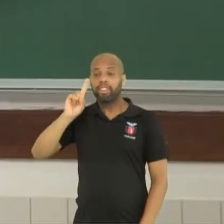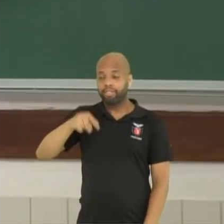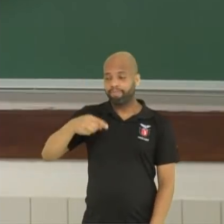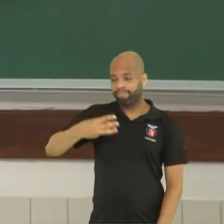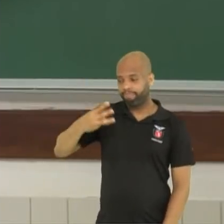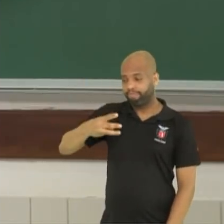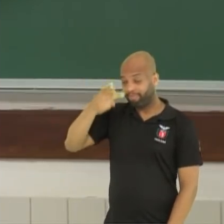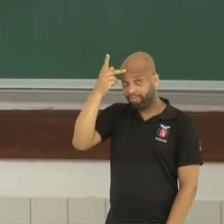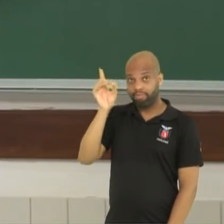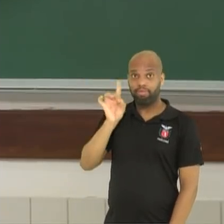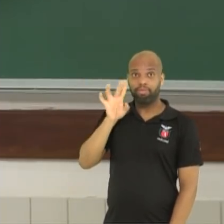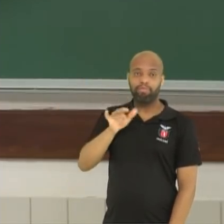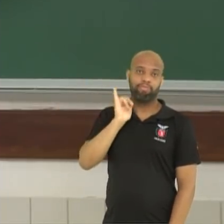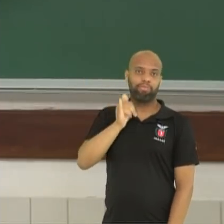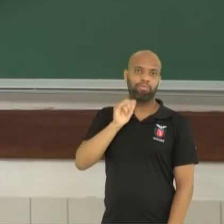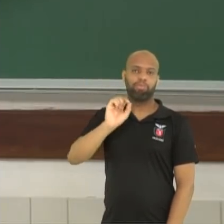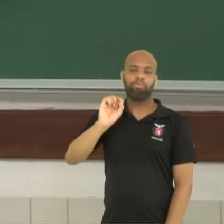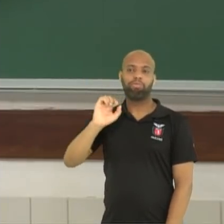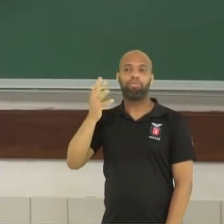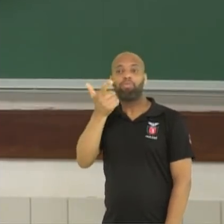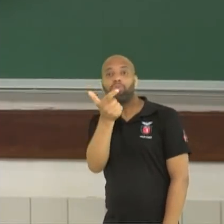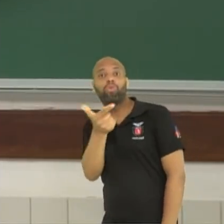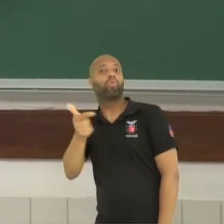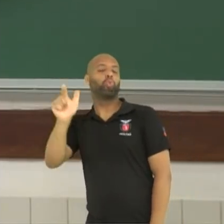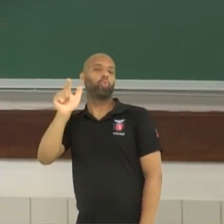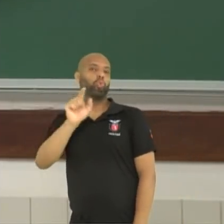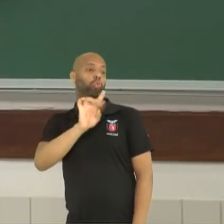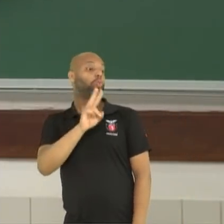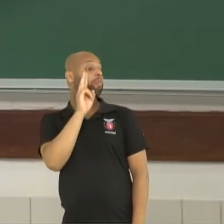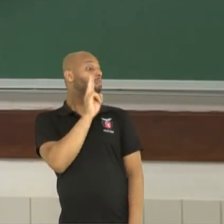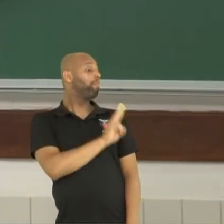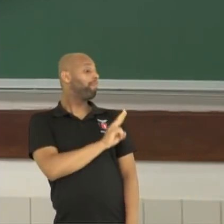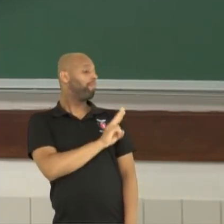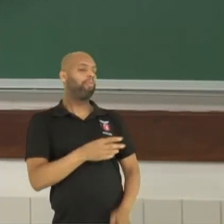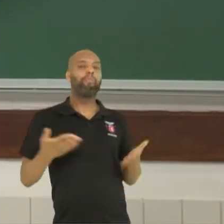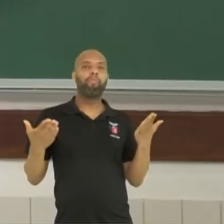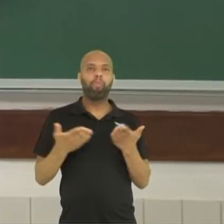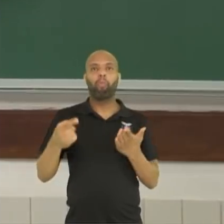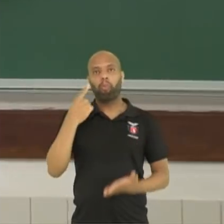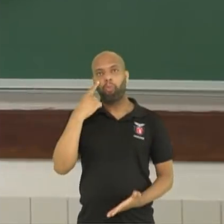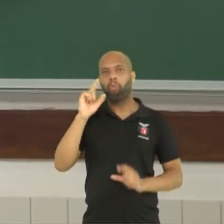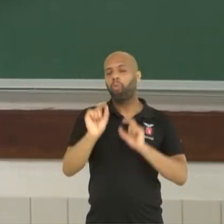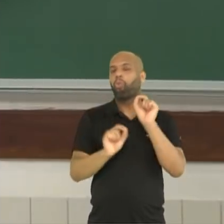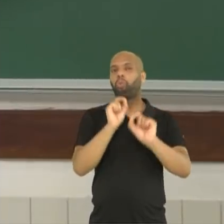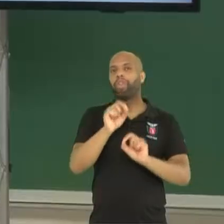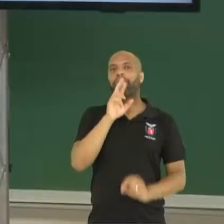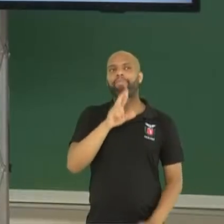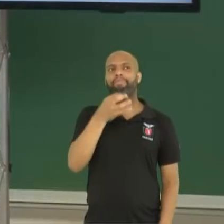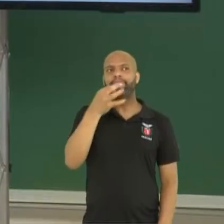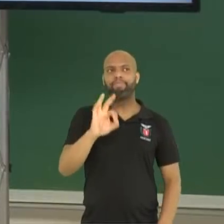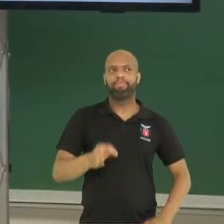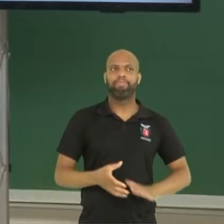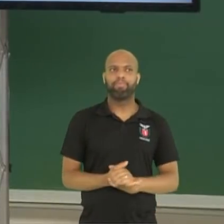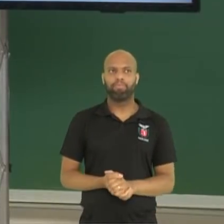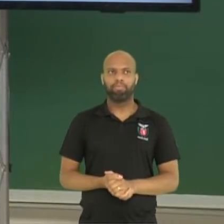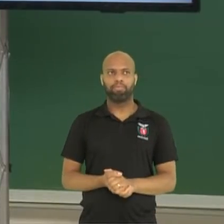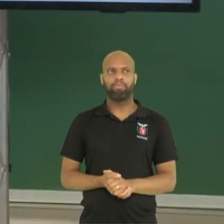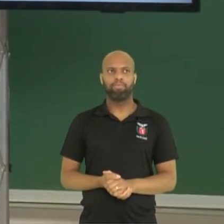apenas conta, né, o que aconteceu com outros personagens, certo? Vamos verificar aqui então qual é a resposta